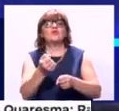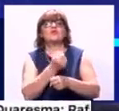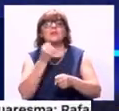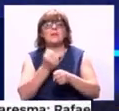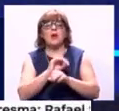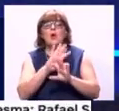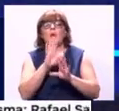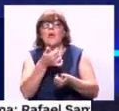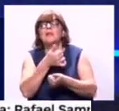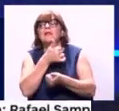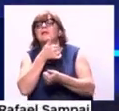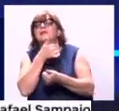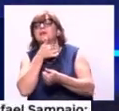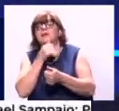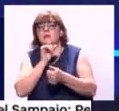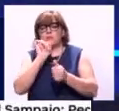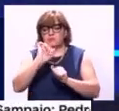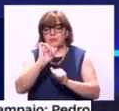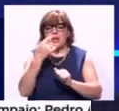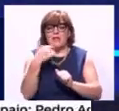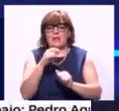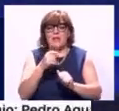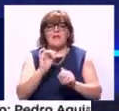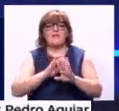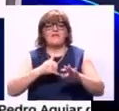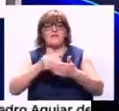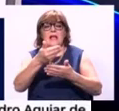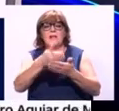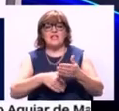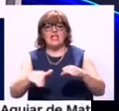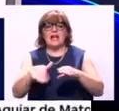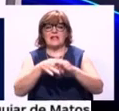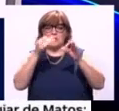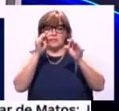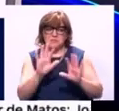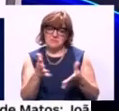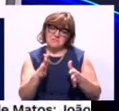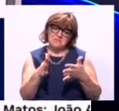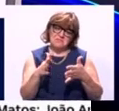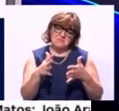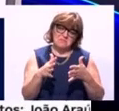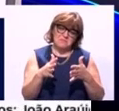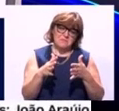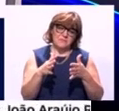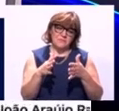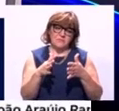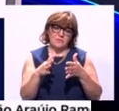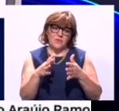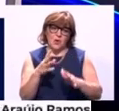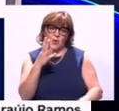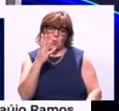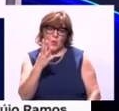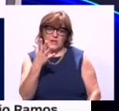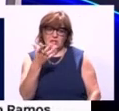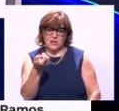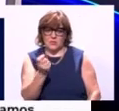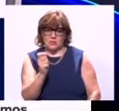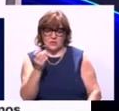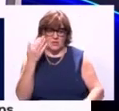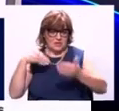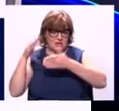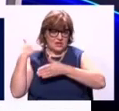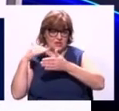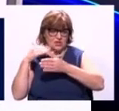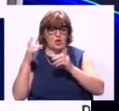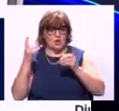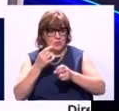Quando é que se decidiu informar uma lista e ser candidato? Isto à volta de 4, 5 meses. Uhum.